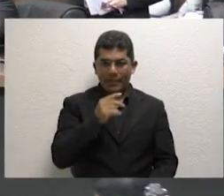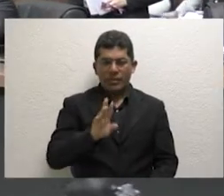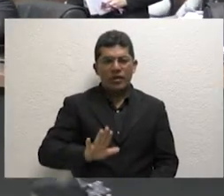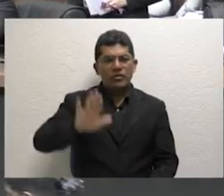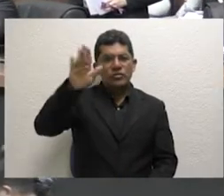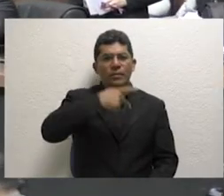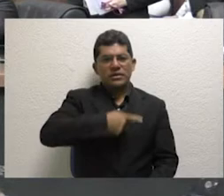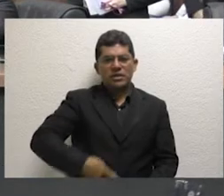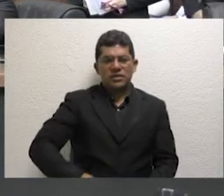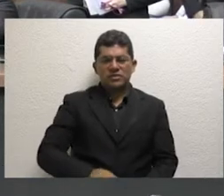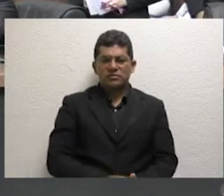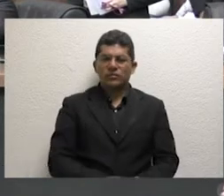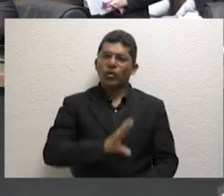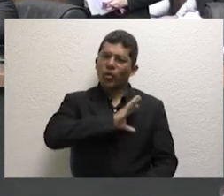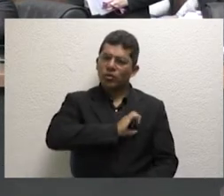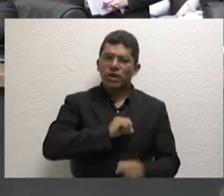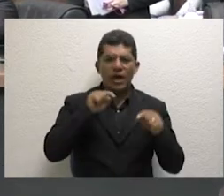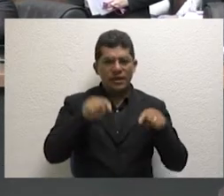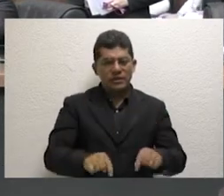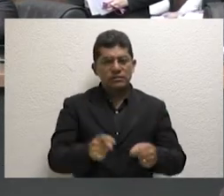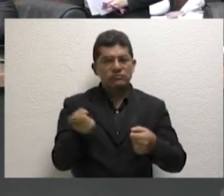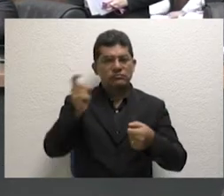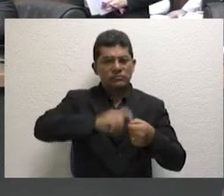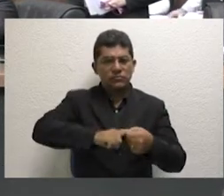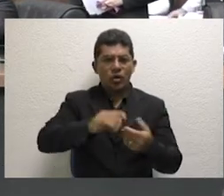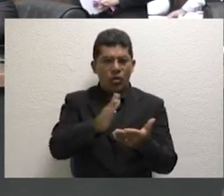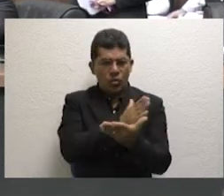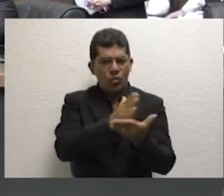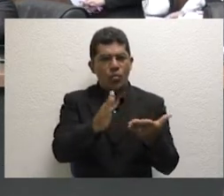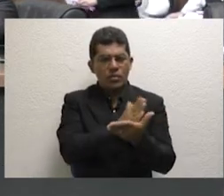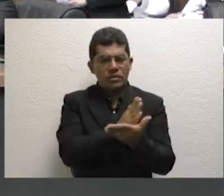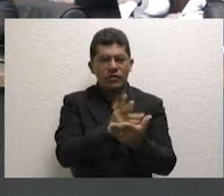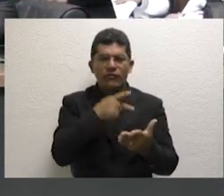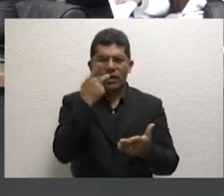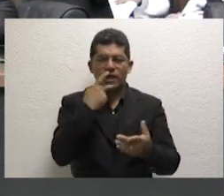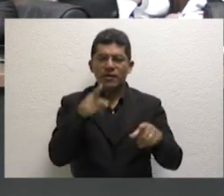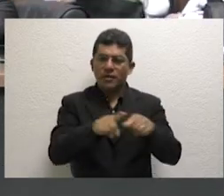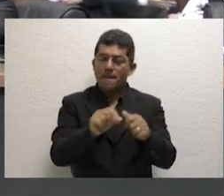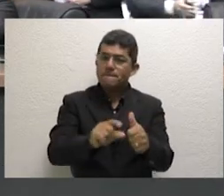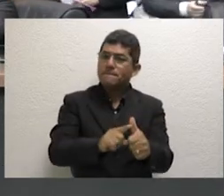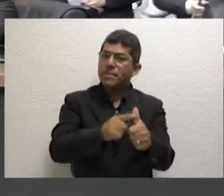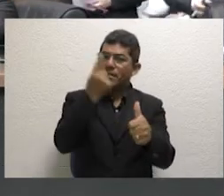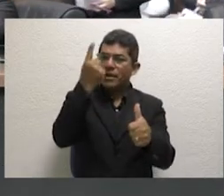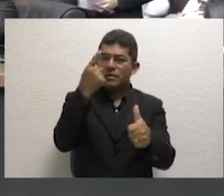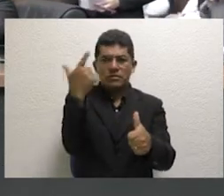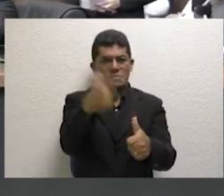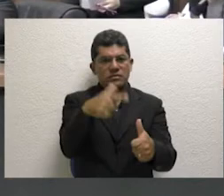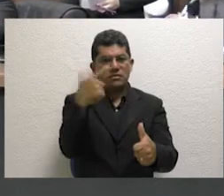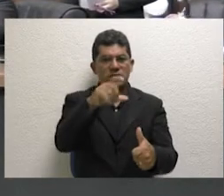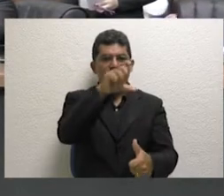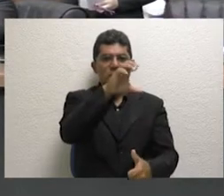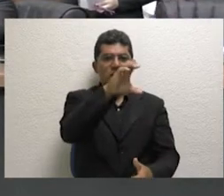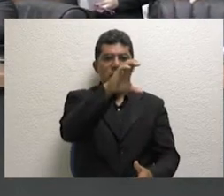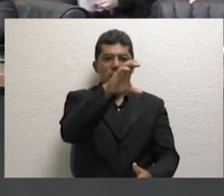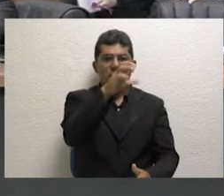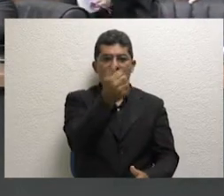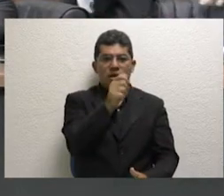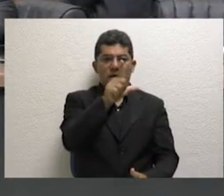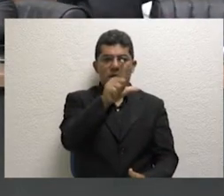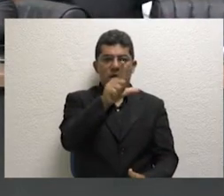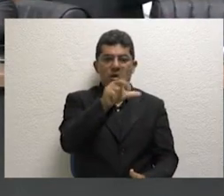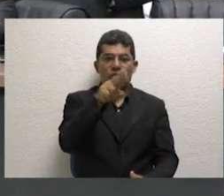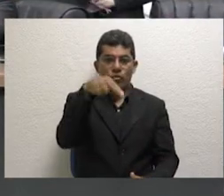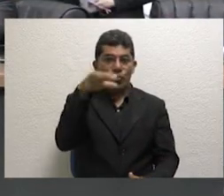presidente eu gostaria aqui de repor algumas questões primeiro que não houve calúnia aqui em relação a